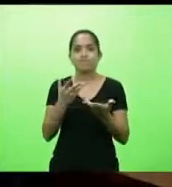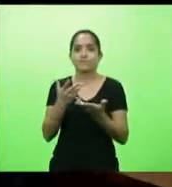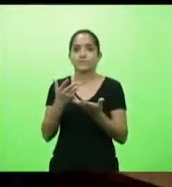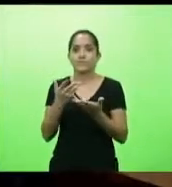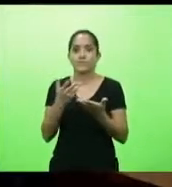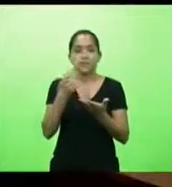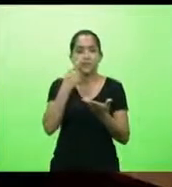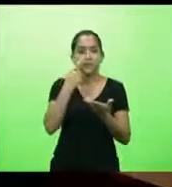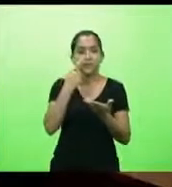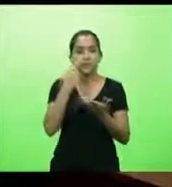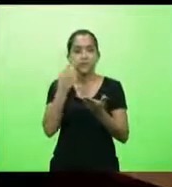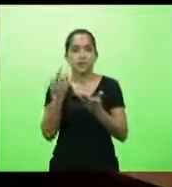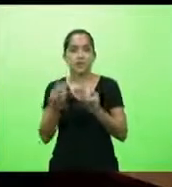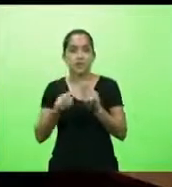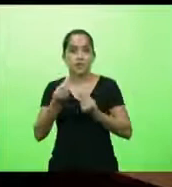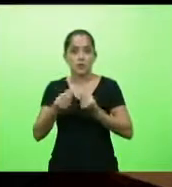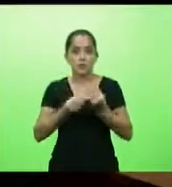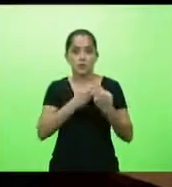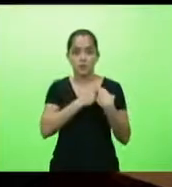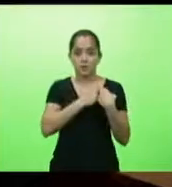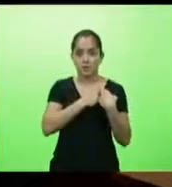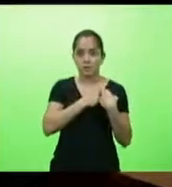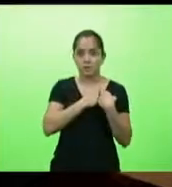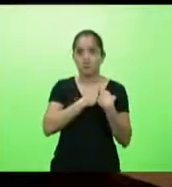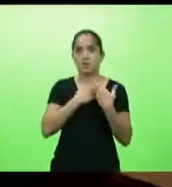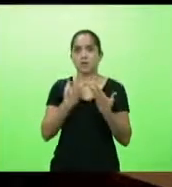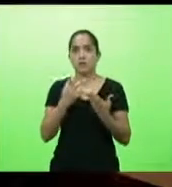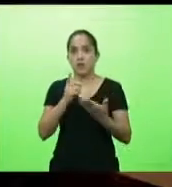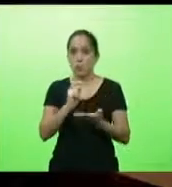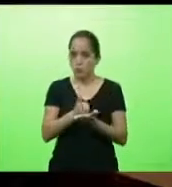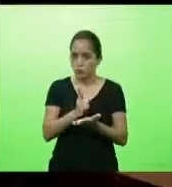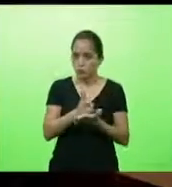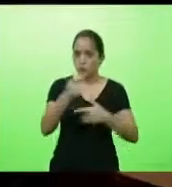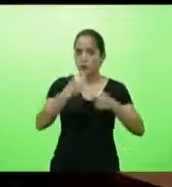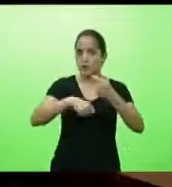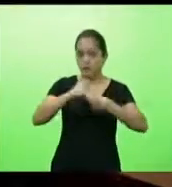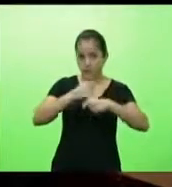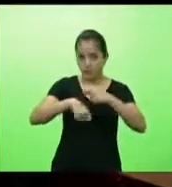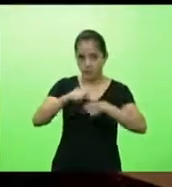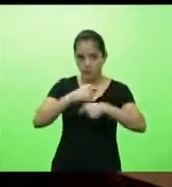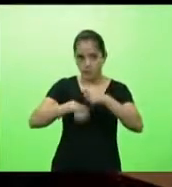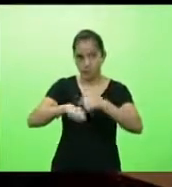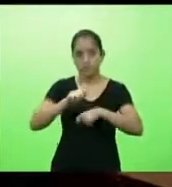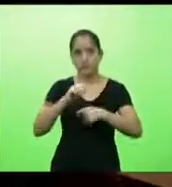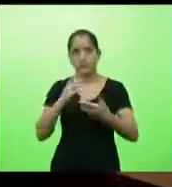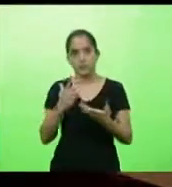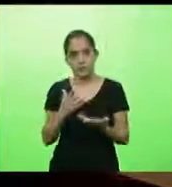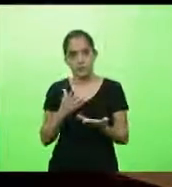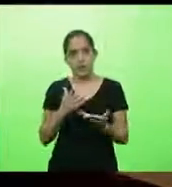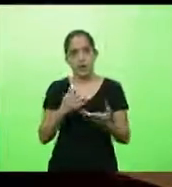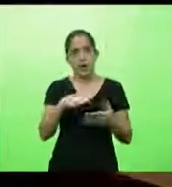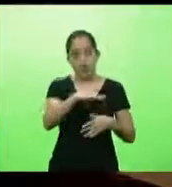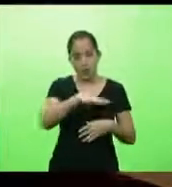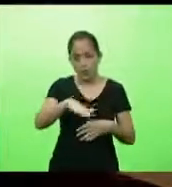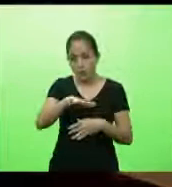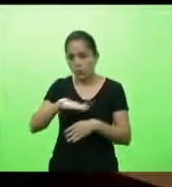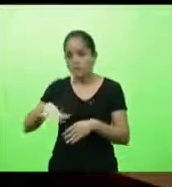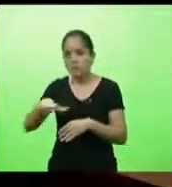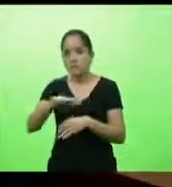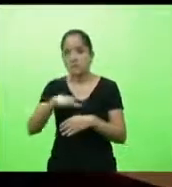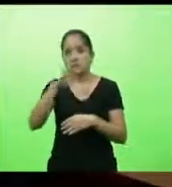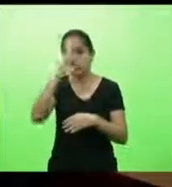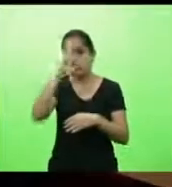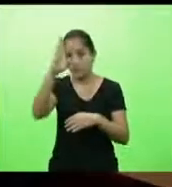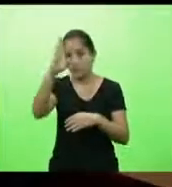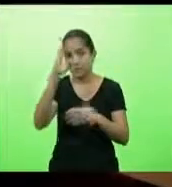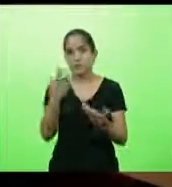nós possamos preservar a atividade econômica, que já vem muitos setores, principalmente